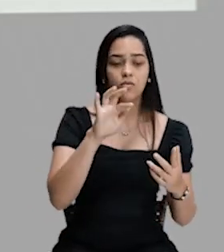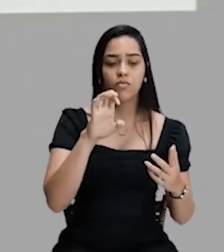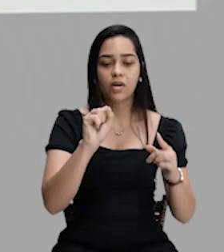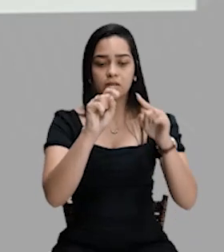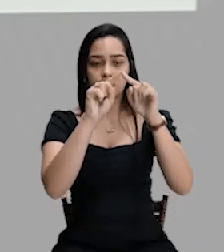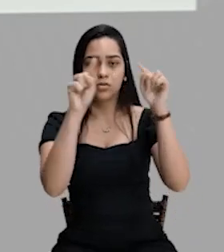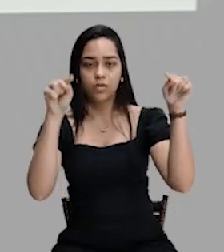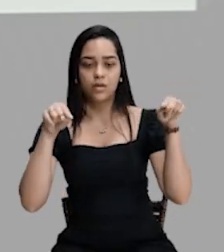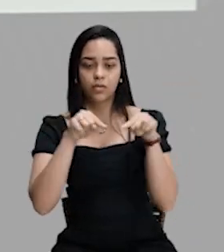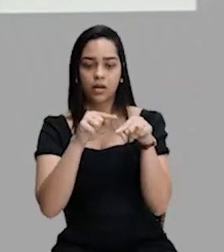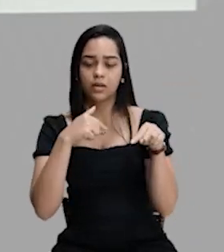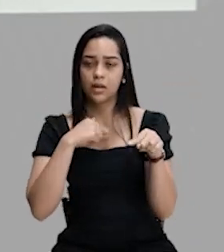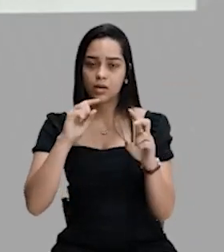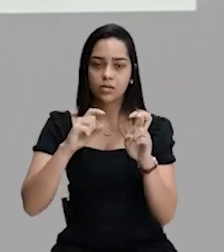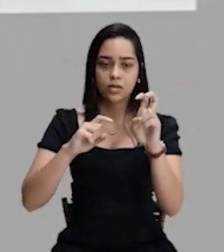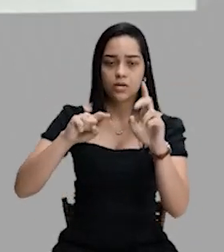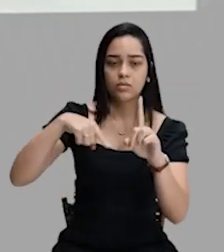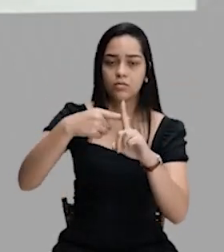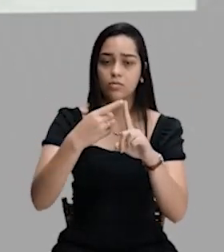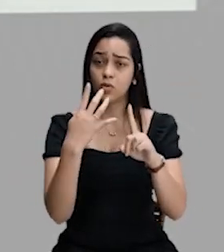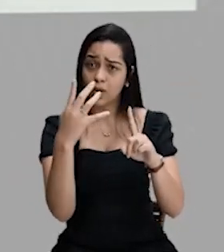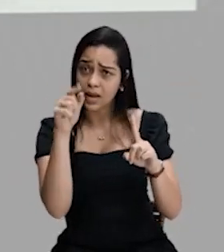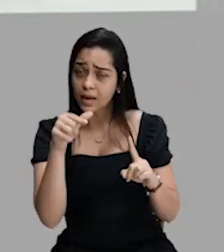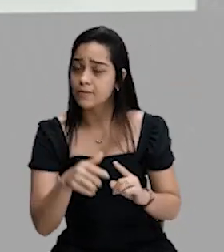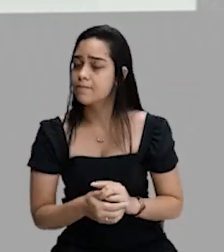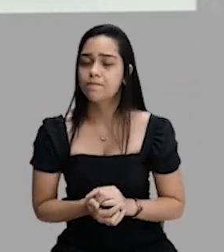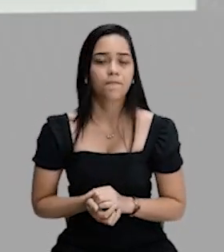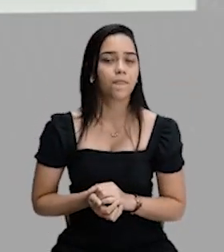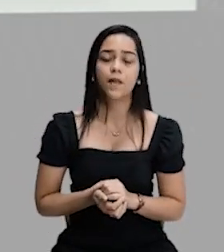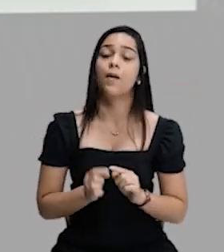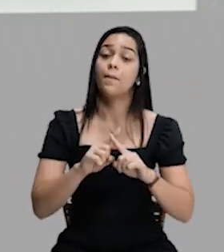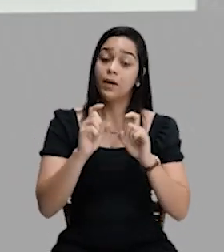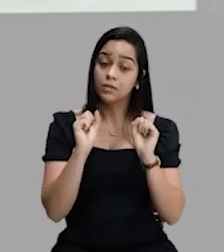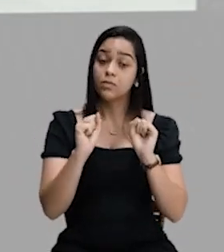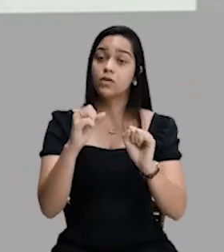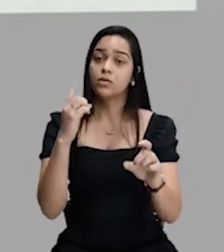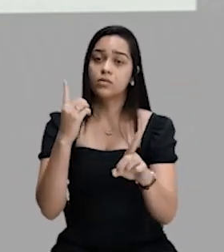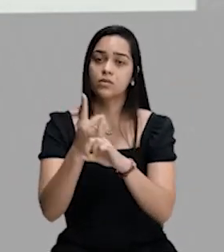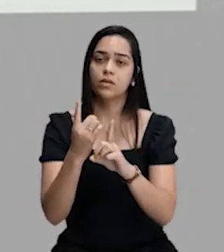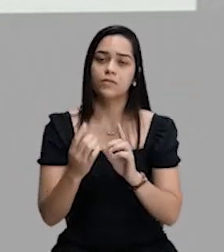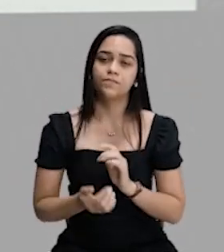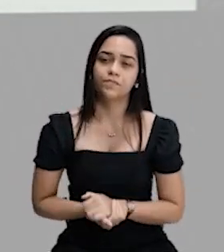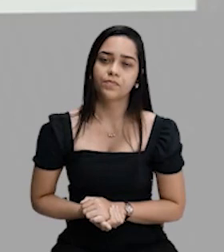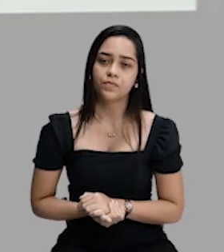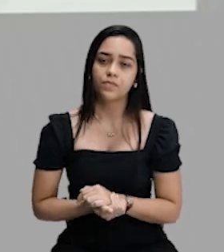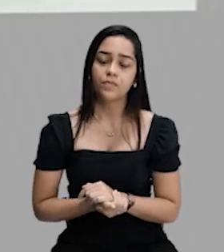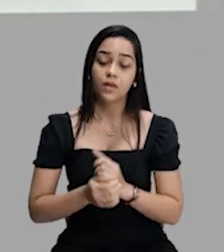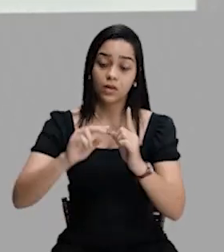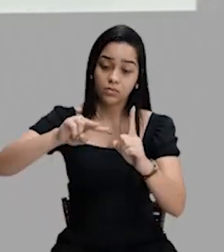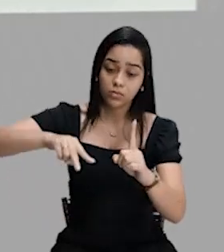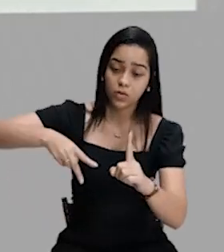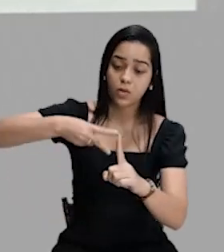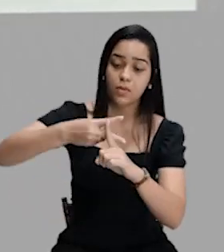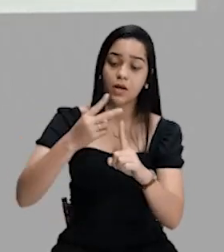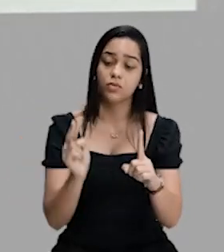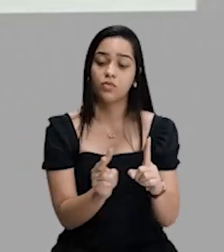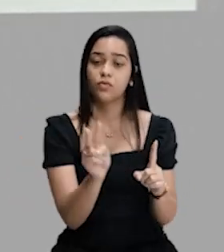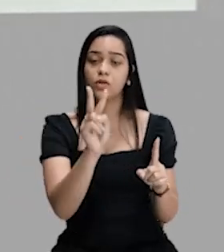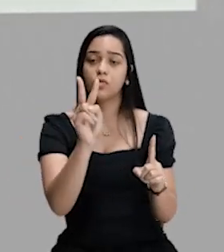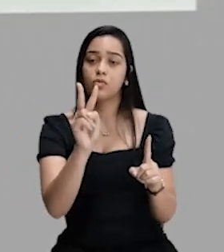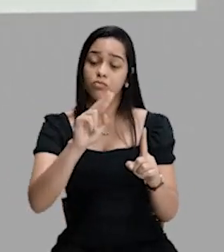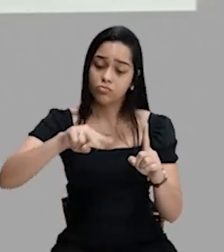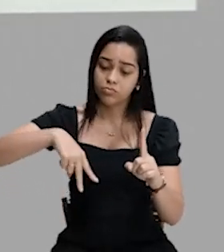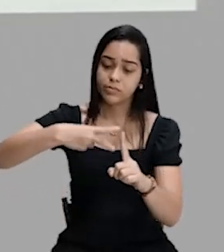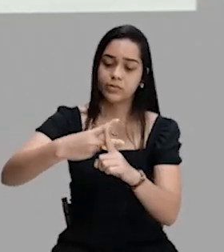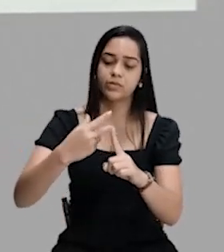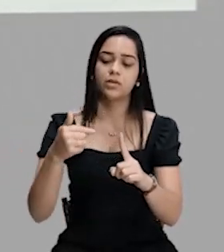Faces quadrangulares eu pego cinco multiplicado por quatro não é assim mas você pode encontrar você encontrou dobrado esse valor na verdade estão